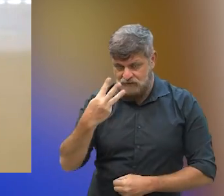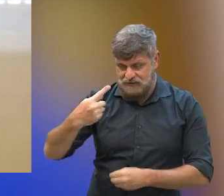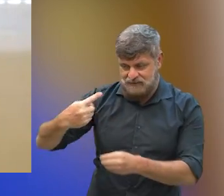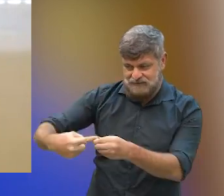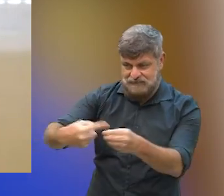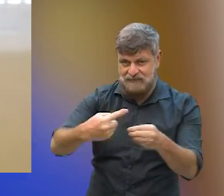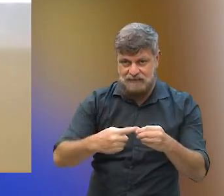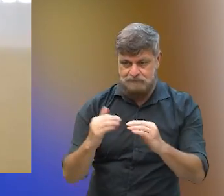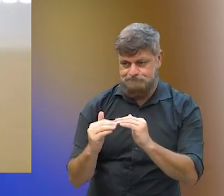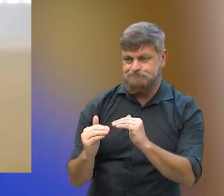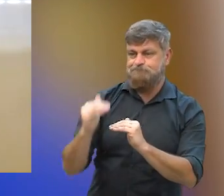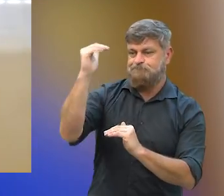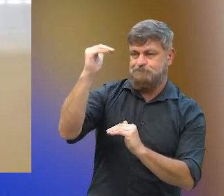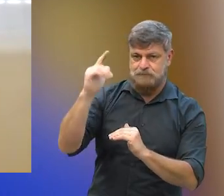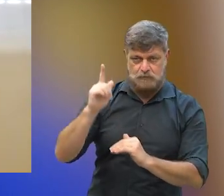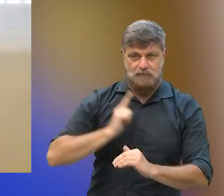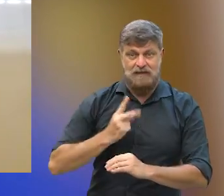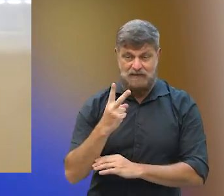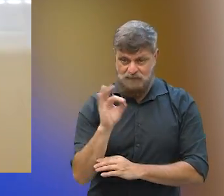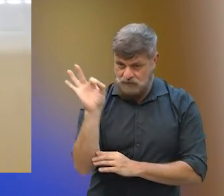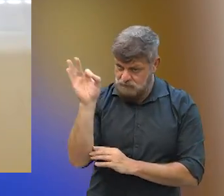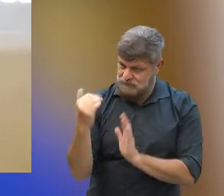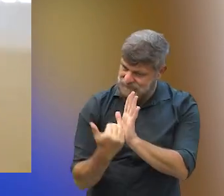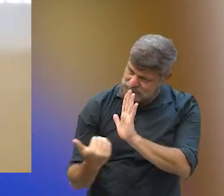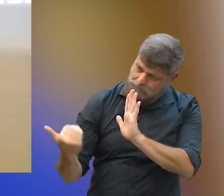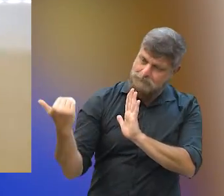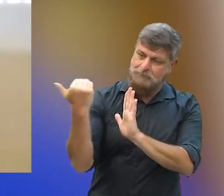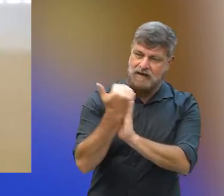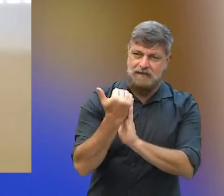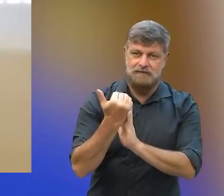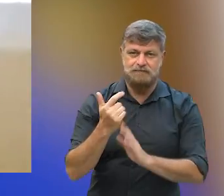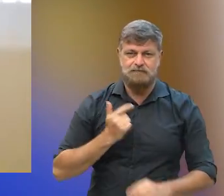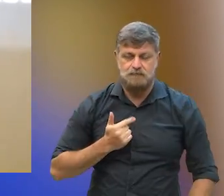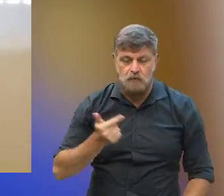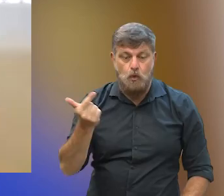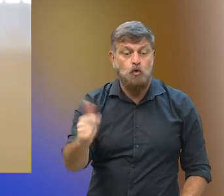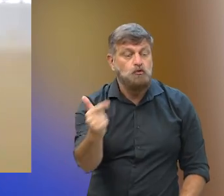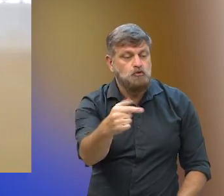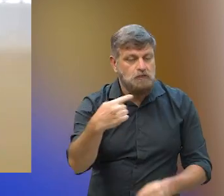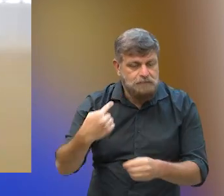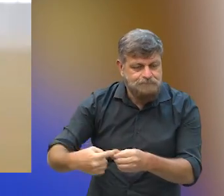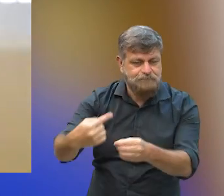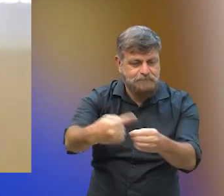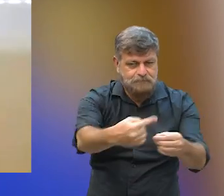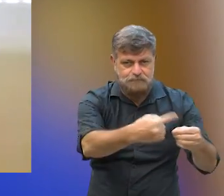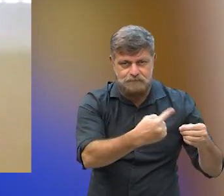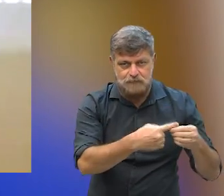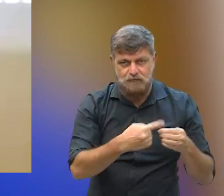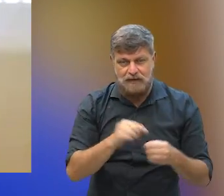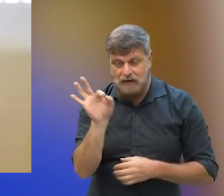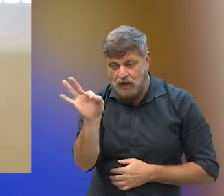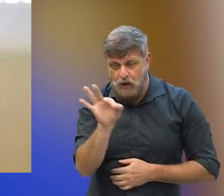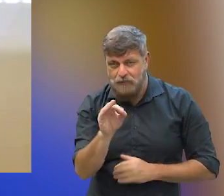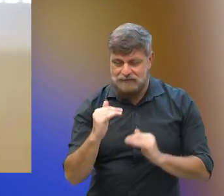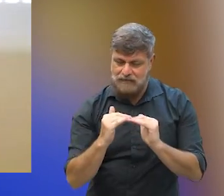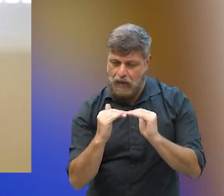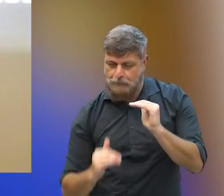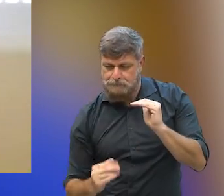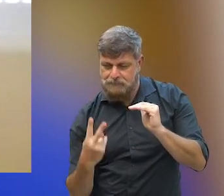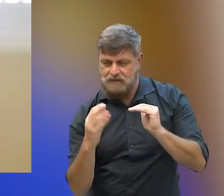numa situação mais confortável, com mais de 20%, e o restante dos outros municípios estão com um índice abaixo